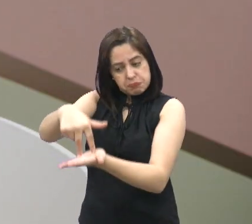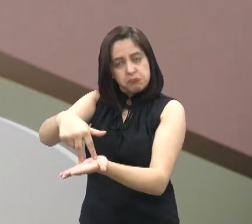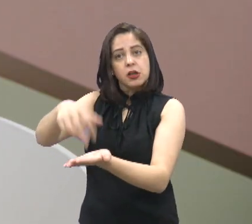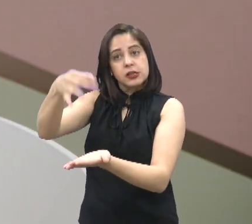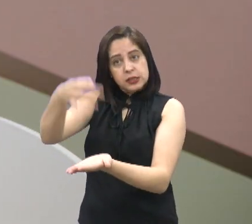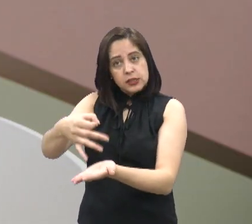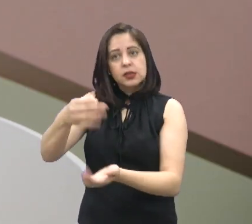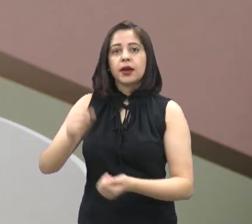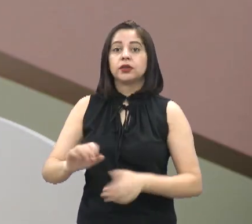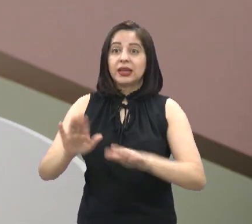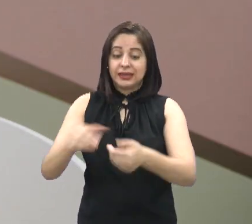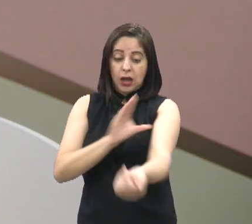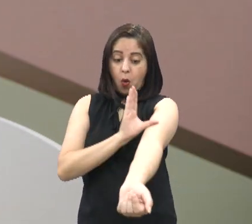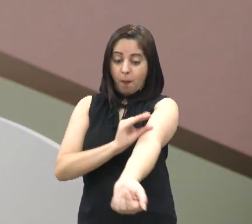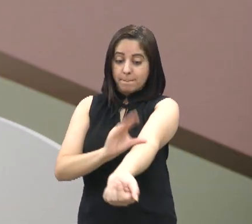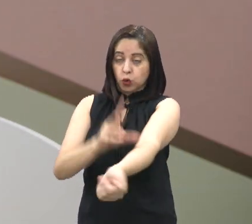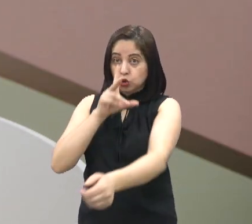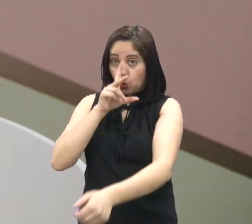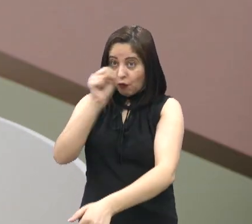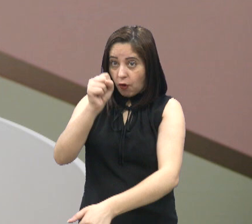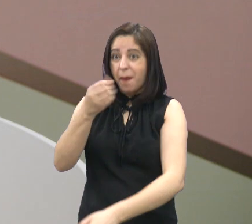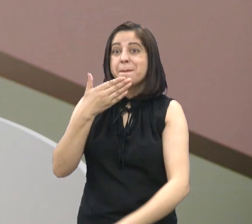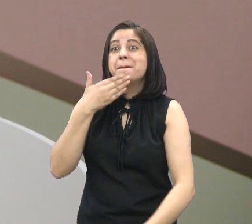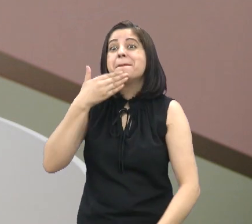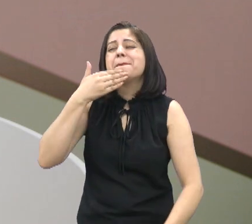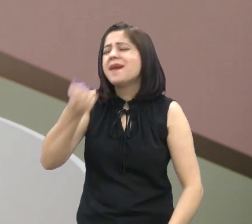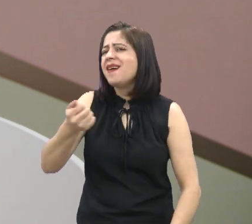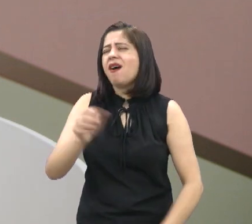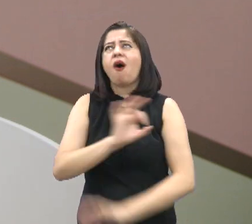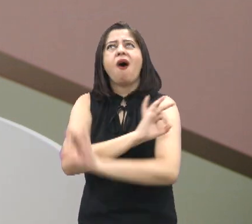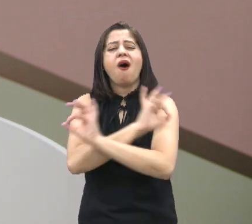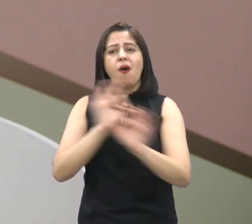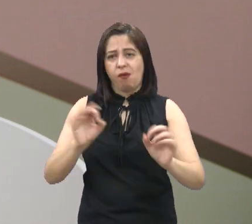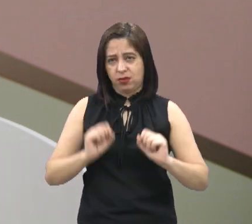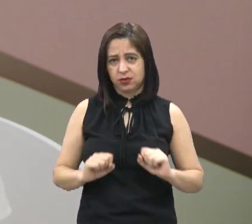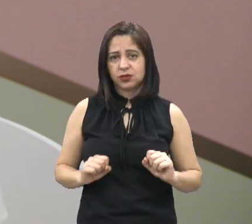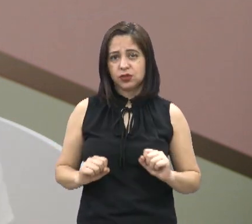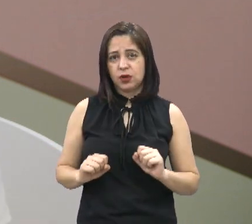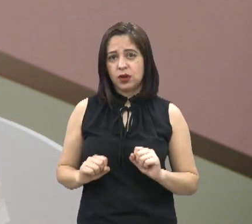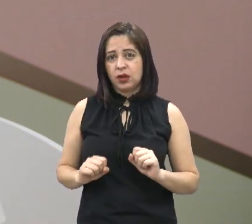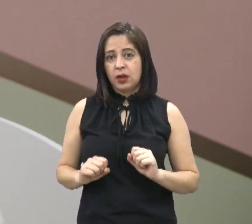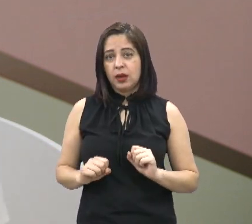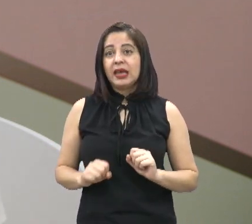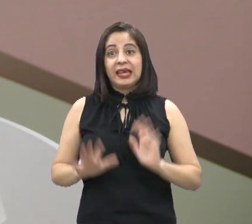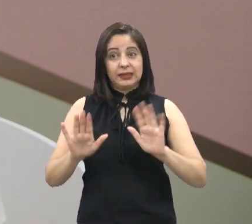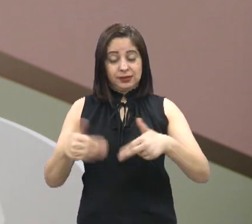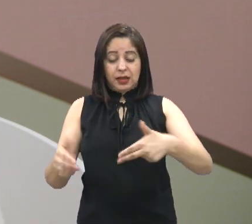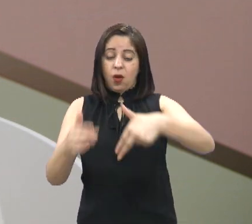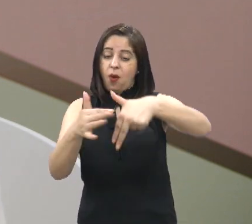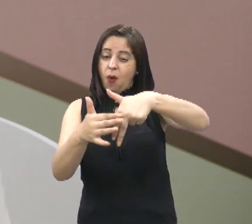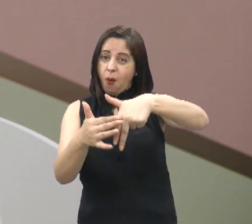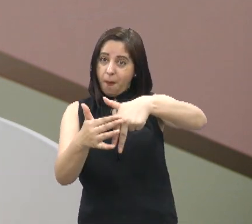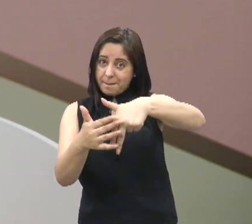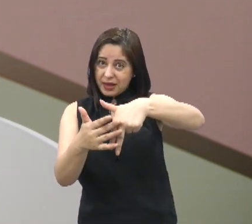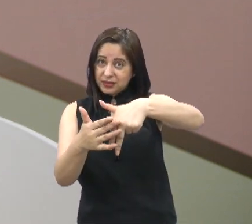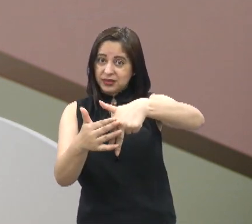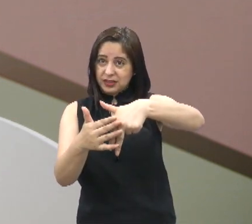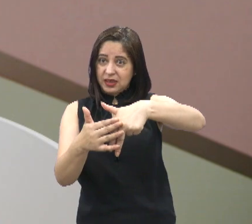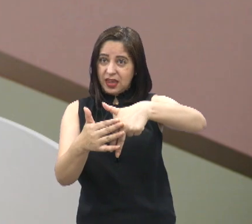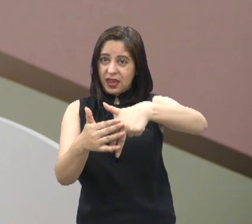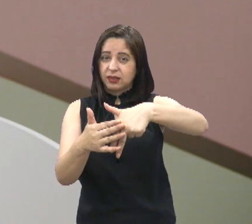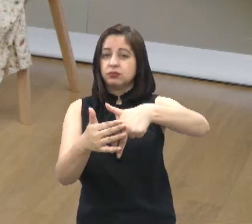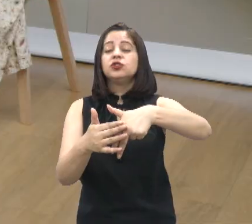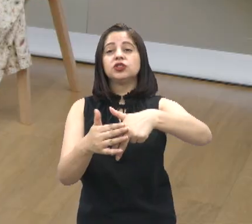muscular é fundamental, inclusive para o paciente conseguir fazer uma boa atividade de aeróbico, ele tem que ter boa força